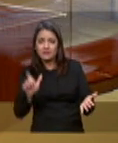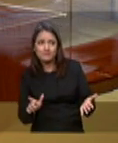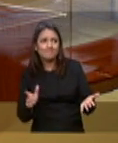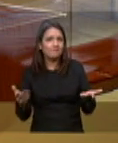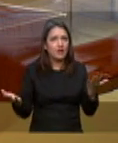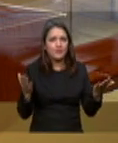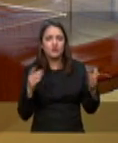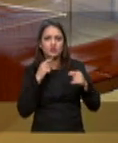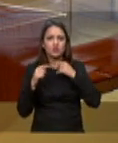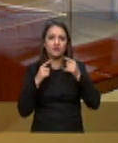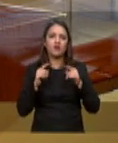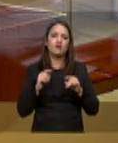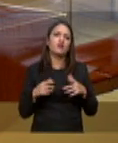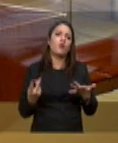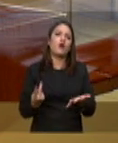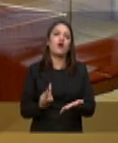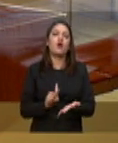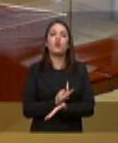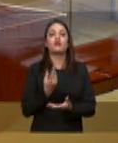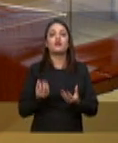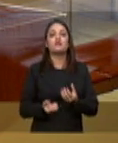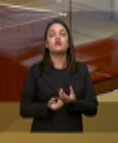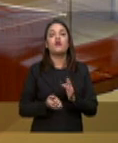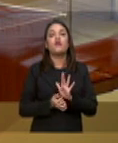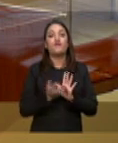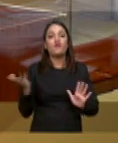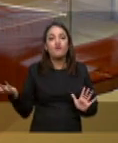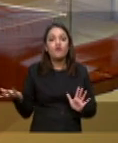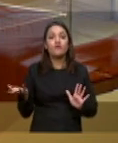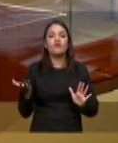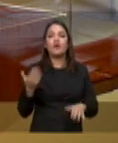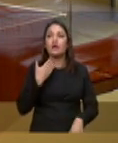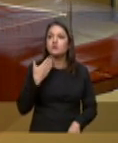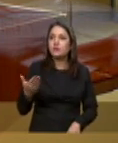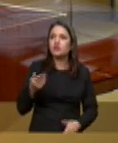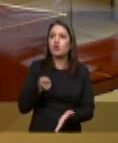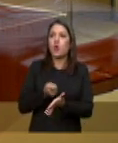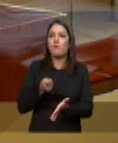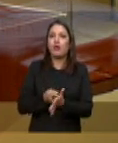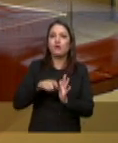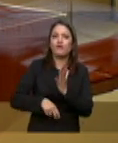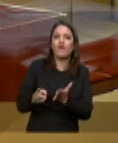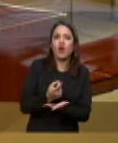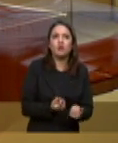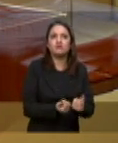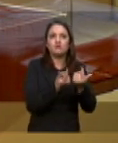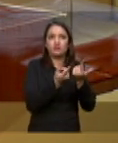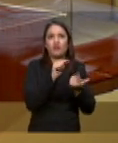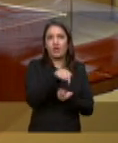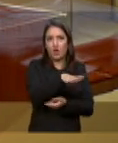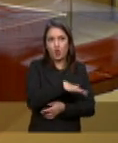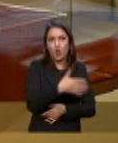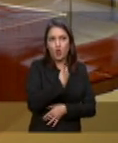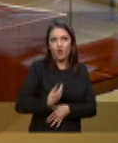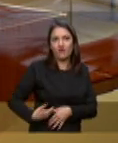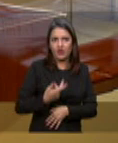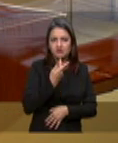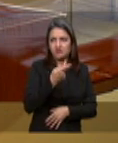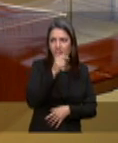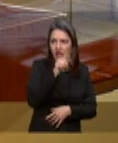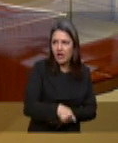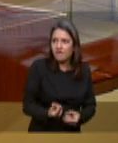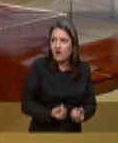a existência de autuações fiscais para a cobrança de tributos e de valores considerados devidos pelas autoridades